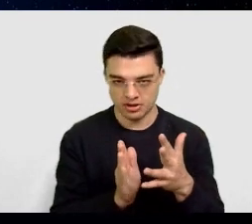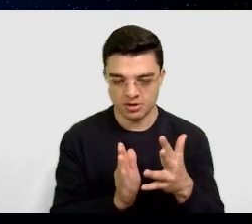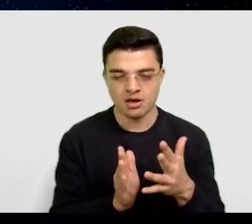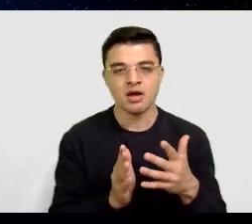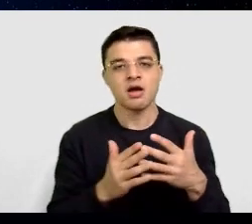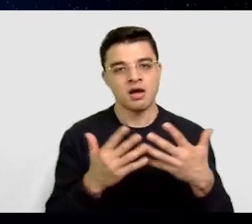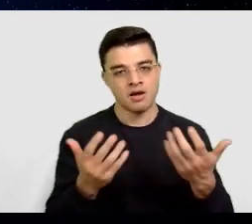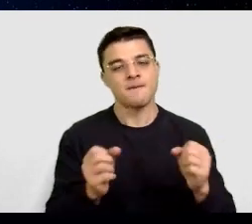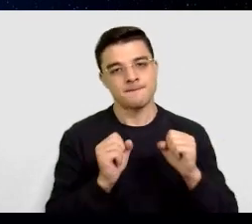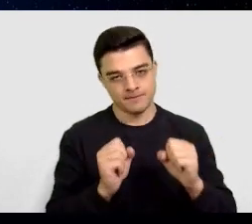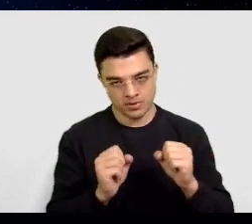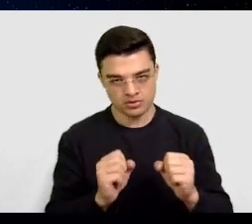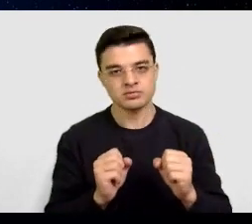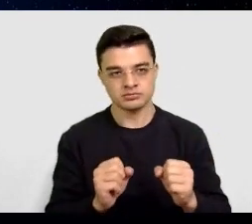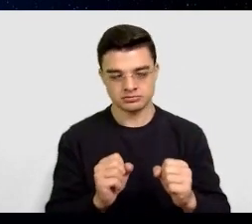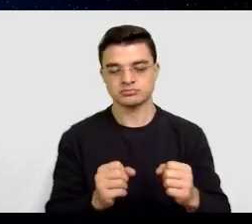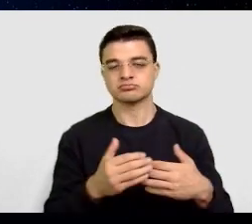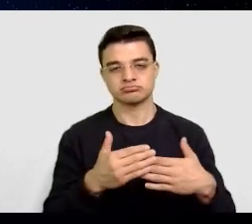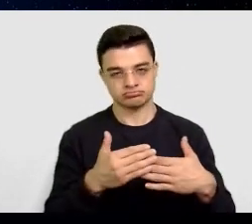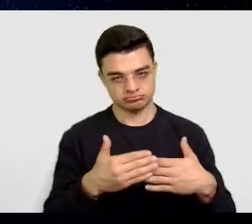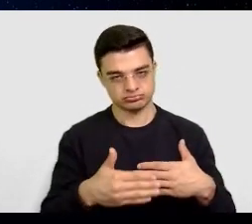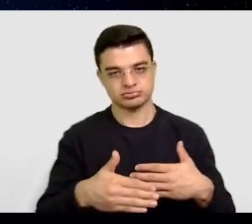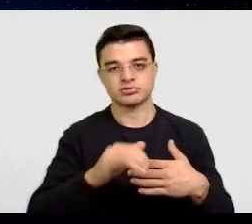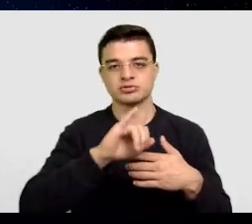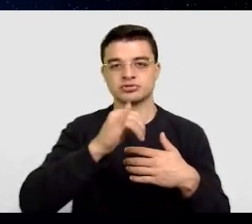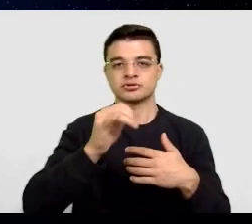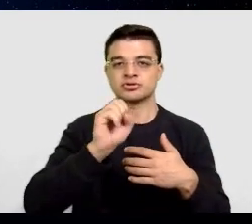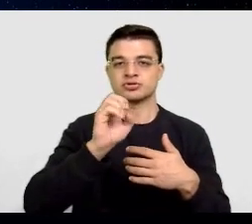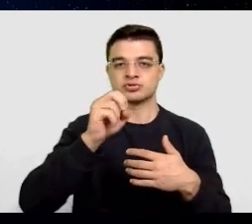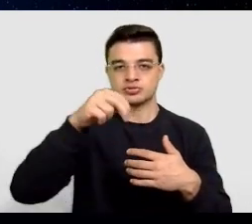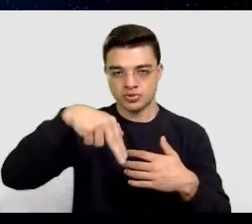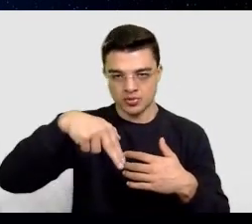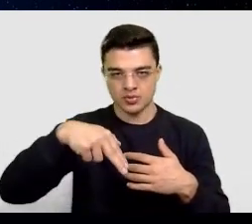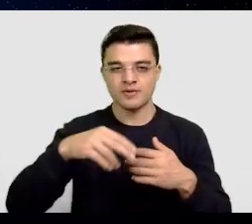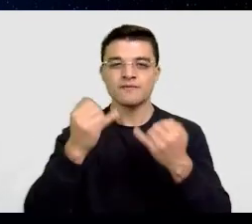processar as informações que estão no JSON recebido.